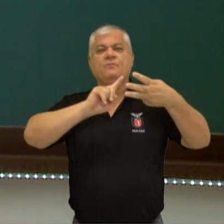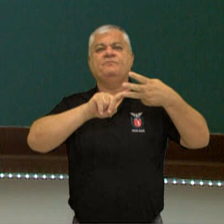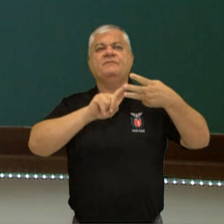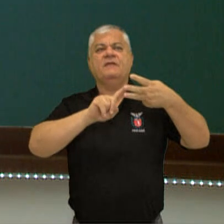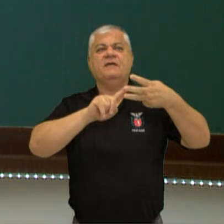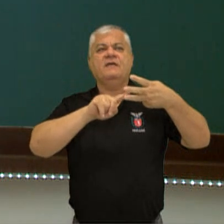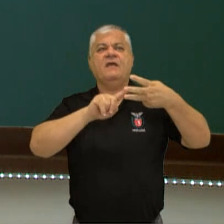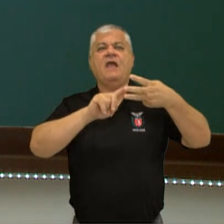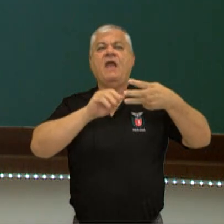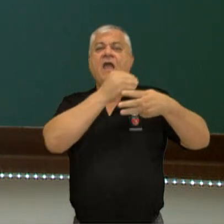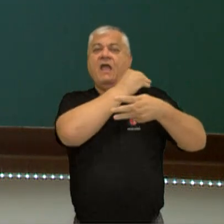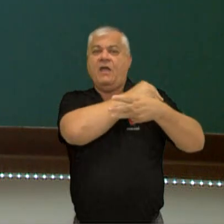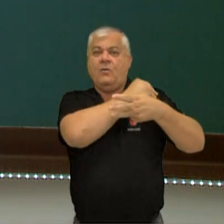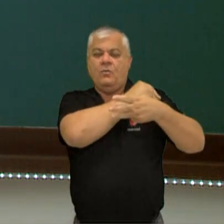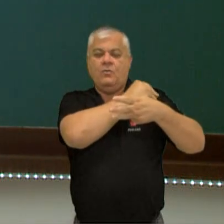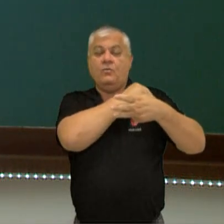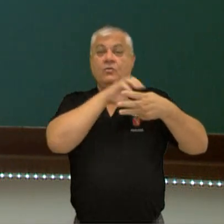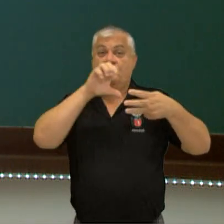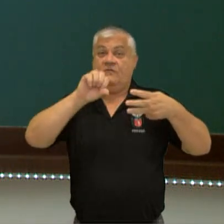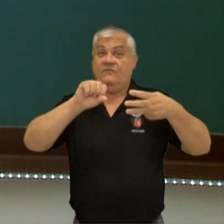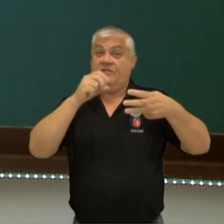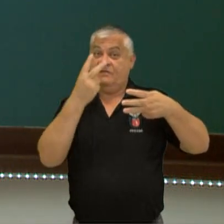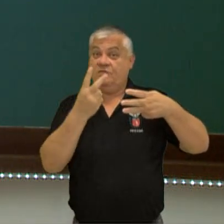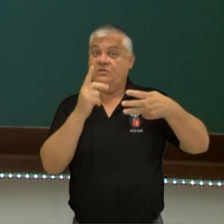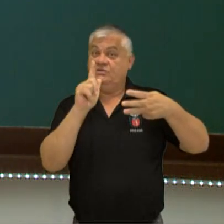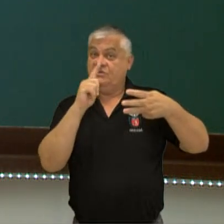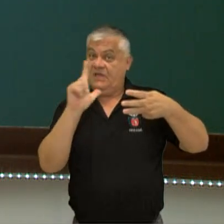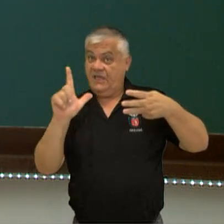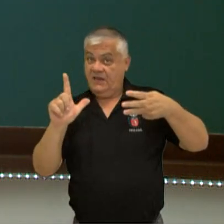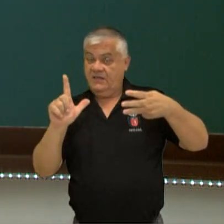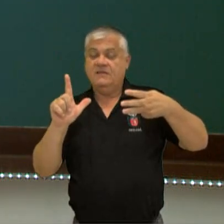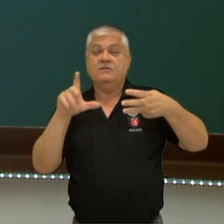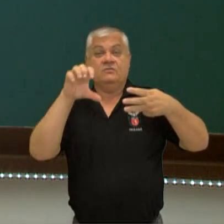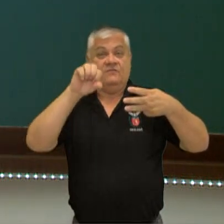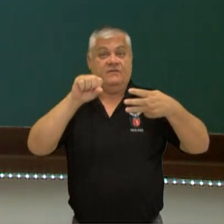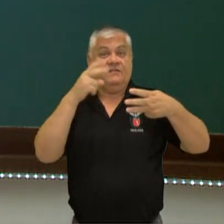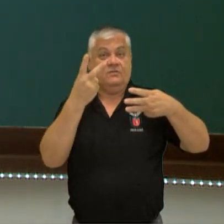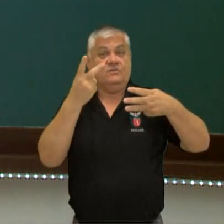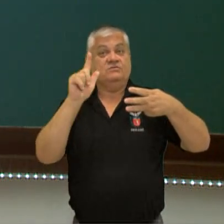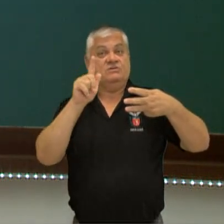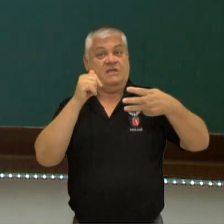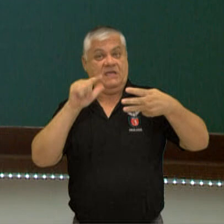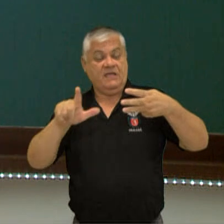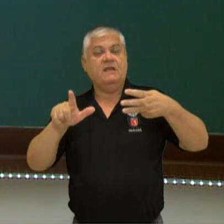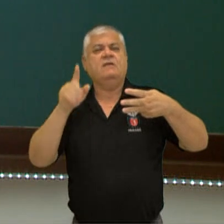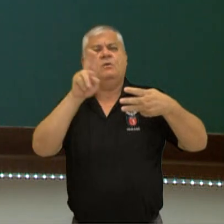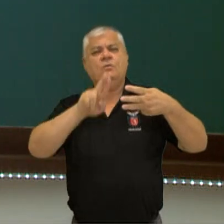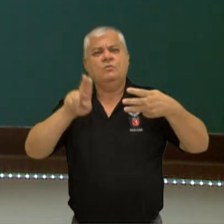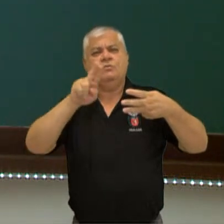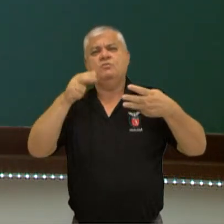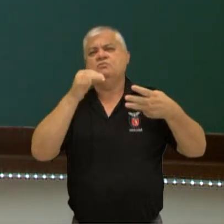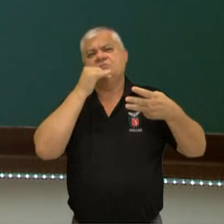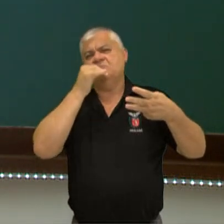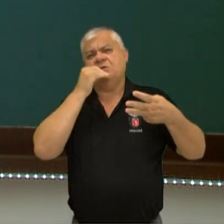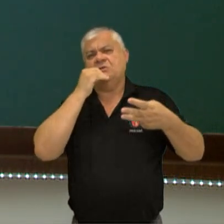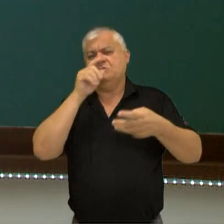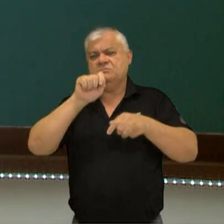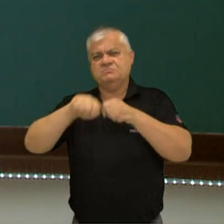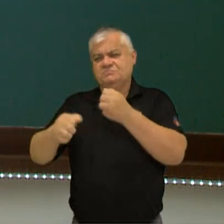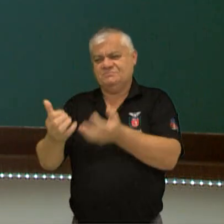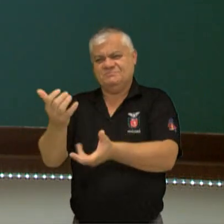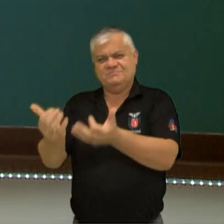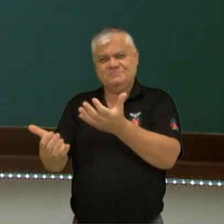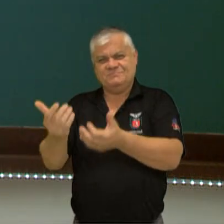álcool etílico 92 GL, ou seja, é aquele álcool etílico que a gente usa aí para fazer fogo, que ele está